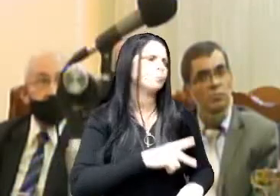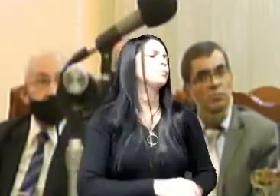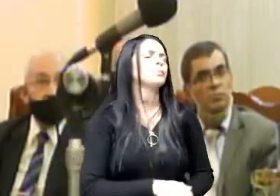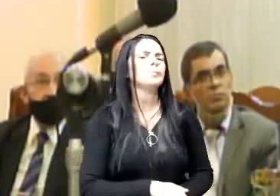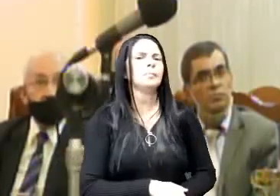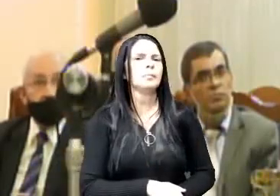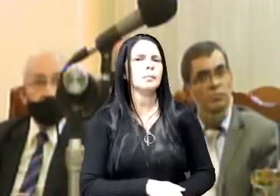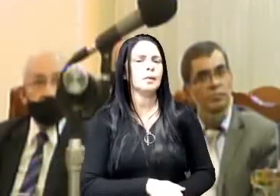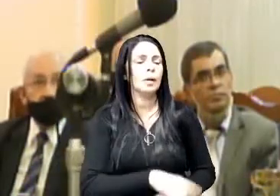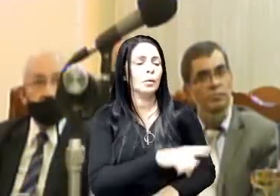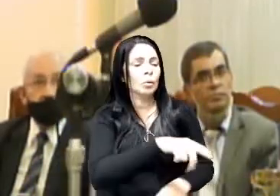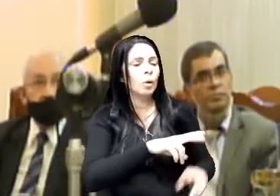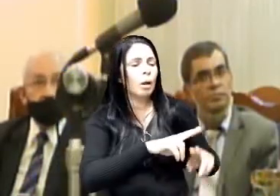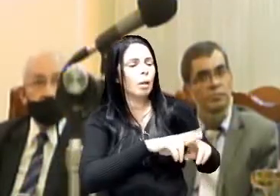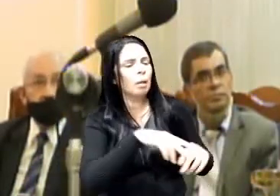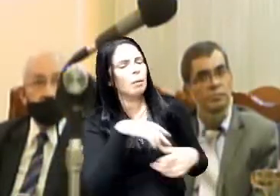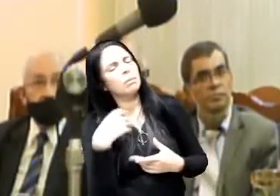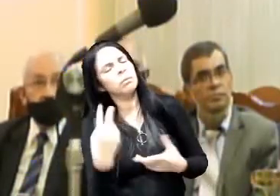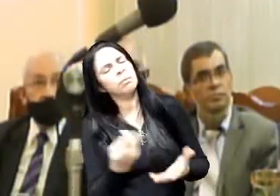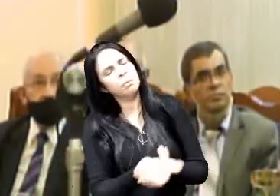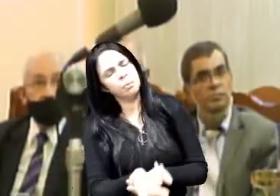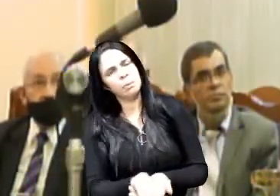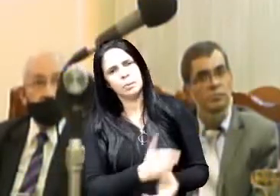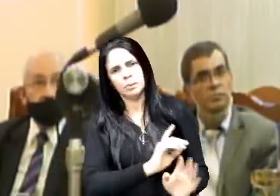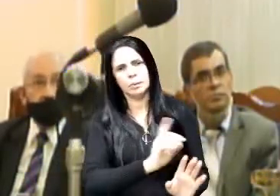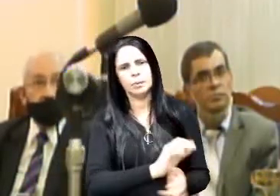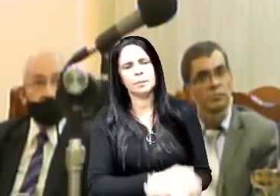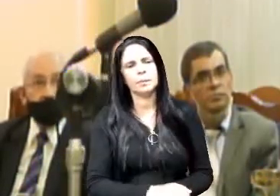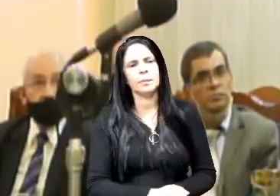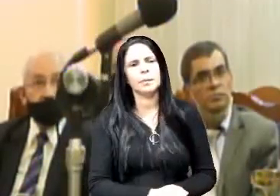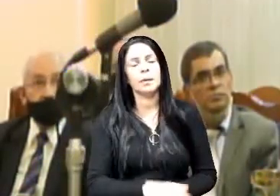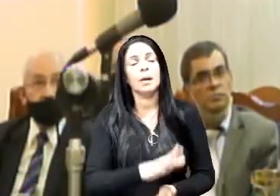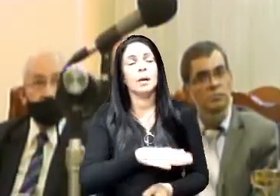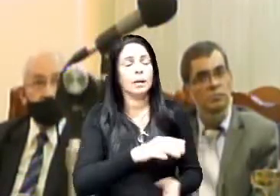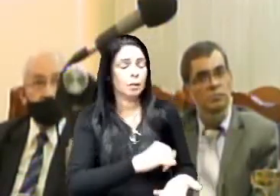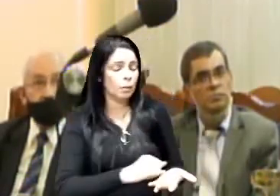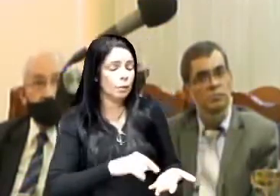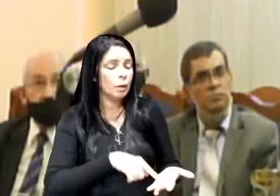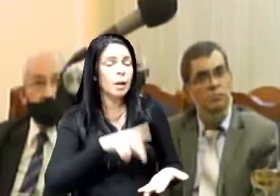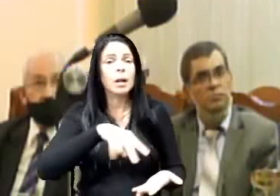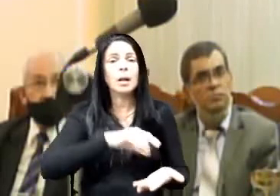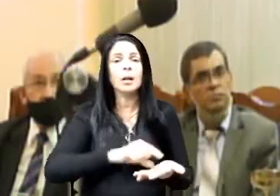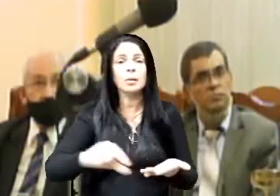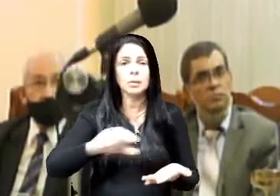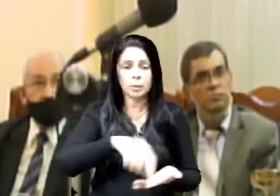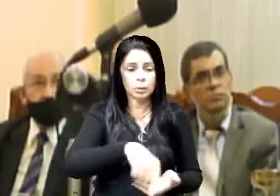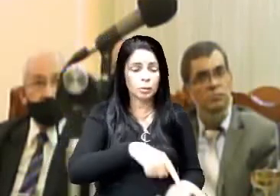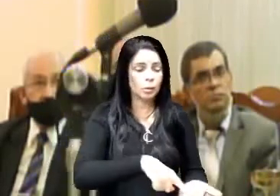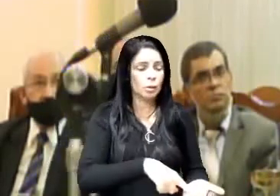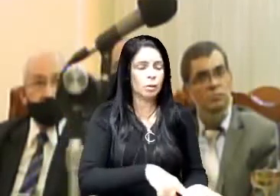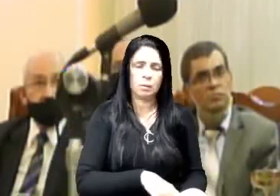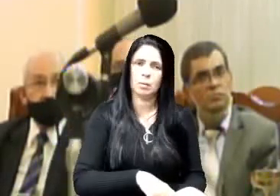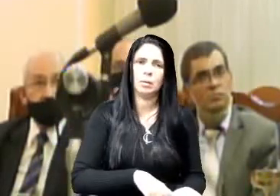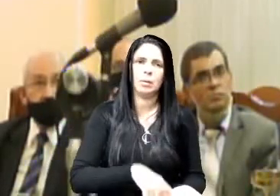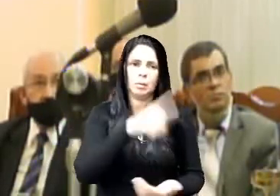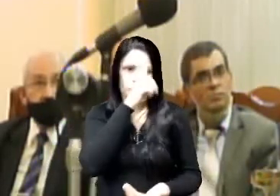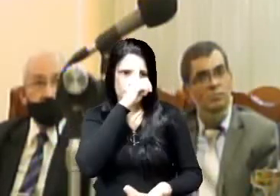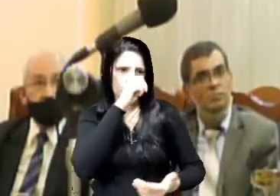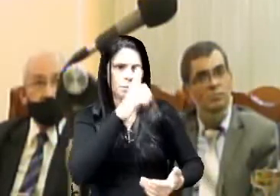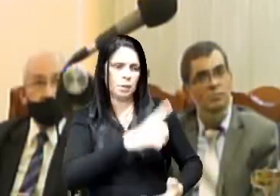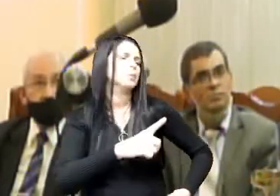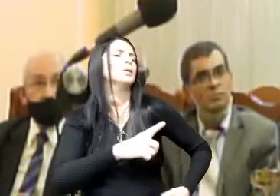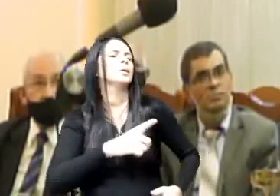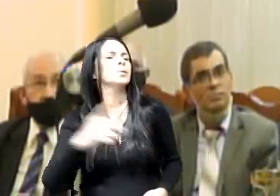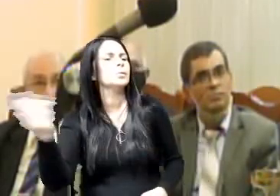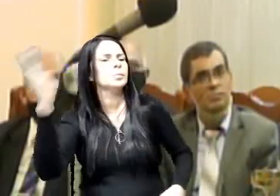continuar lendo. Veja o versículo seguinte: havendo-lhe dado muitos açoites, lançaram na prisão, mandando o carcereiro que